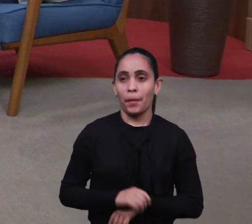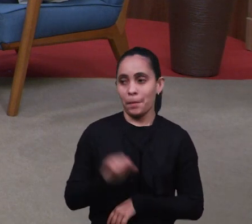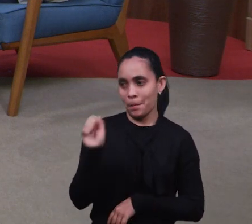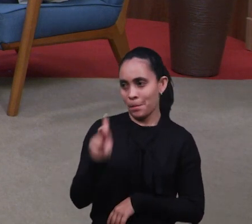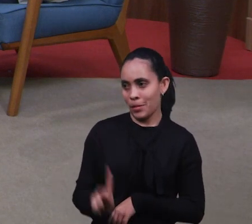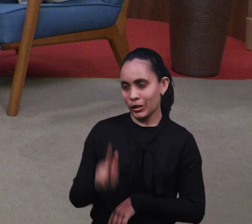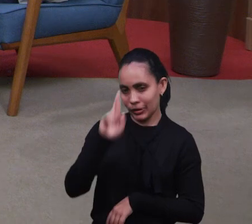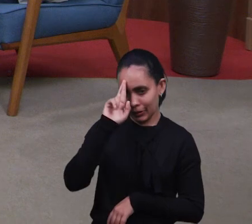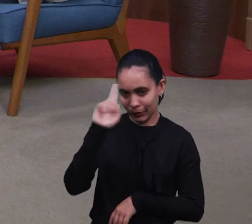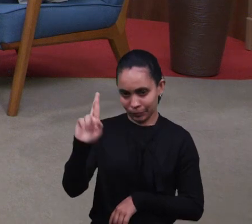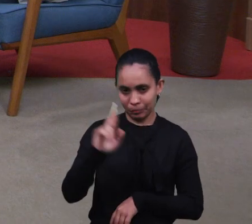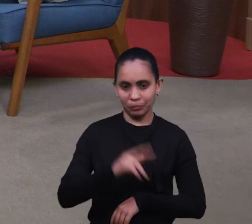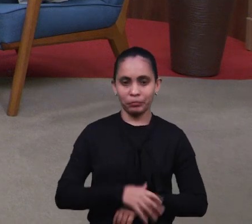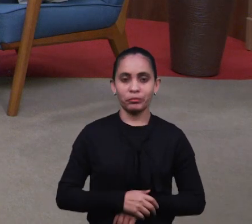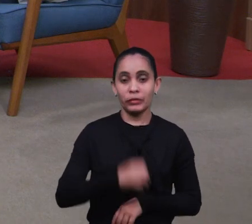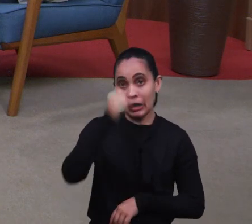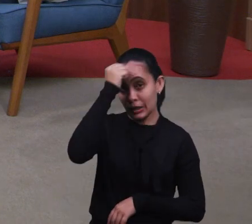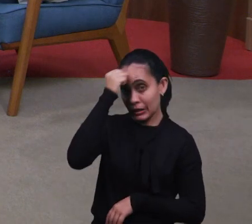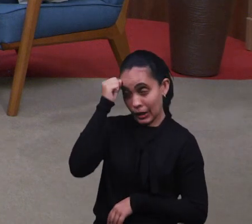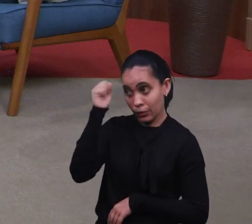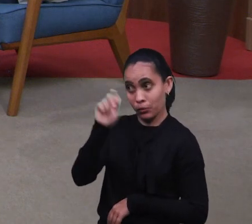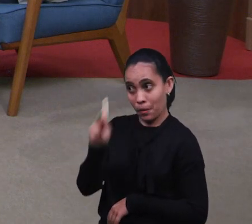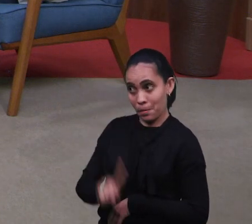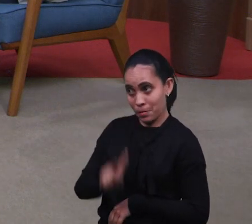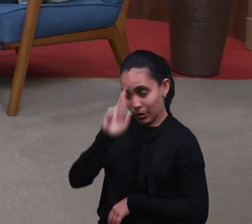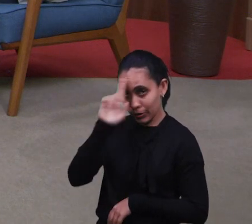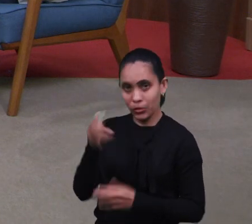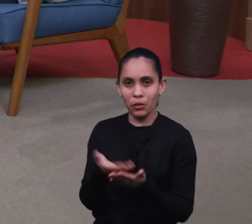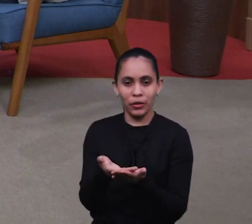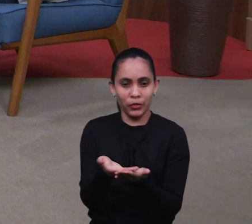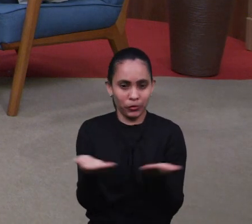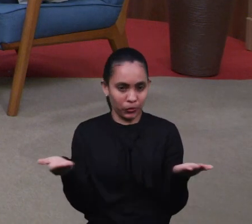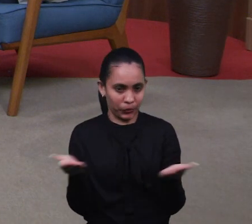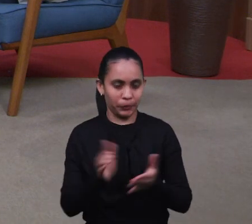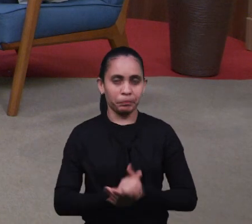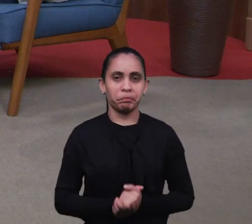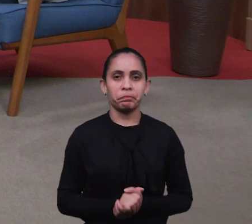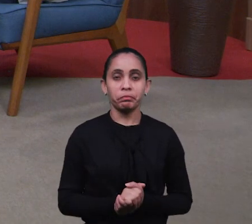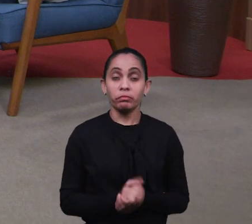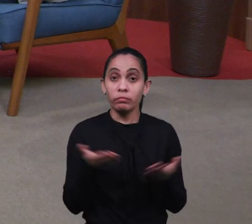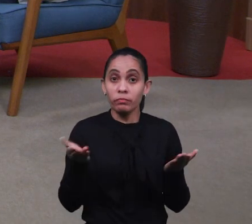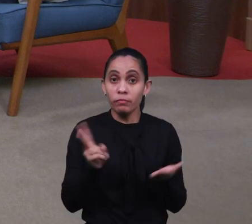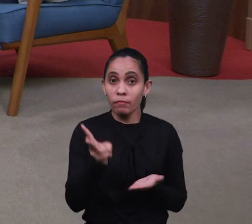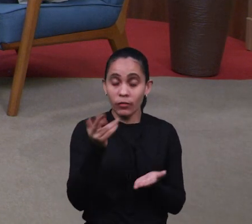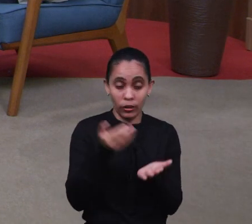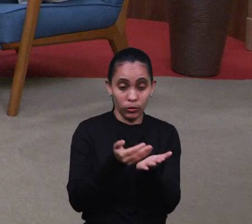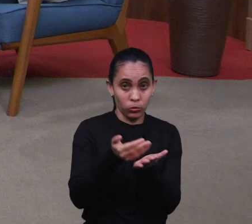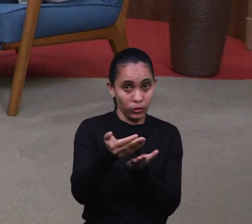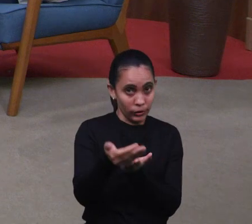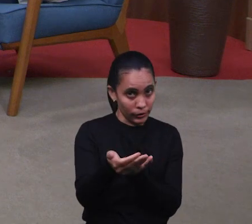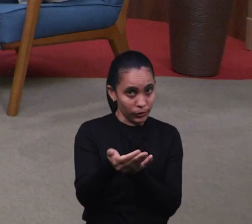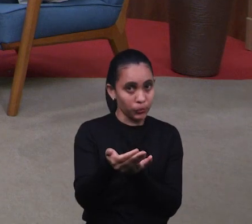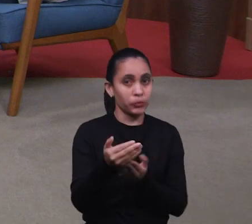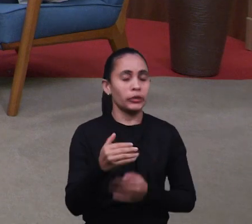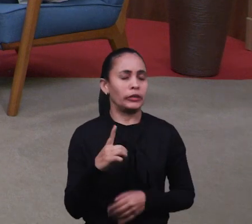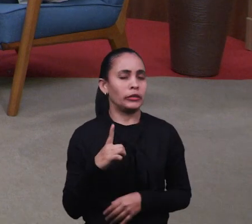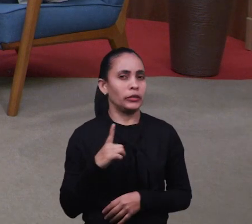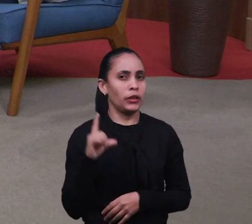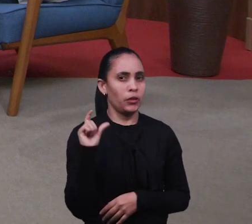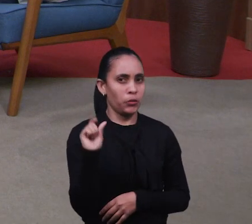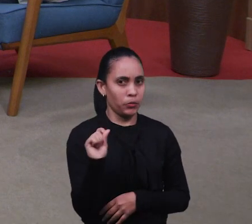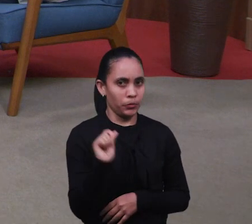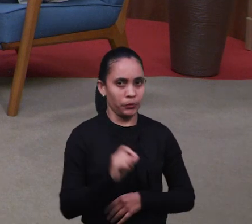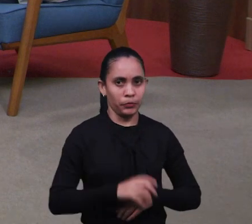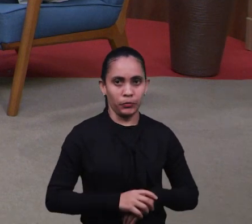Daniel, Josias e todos. Sempre no início do quadro, a gente traz algumas participações de